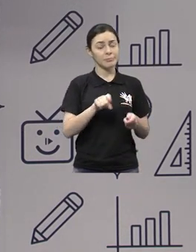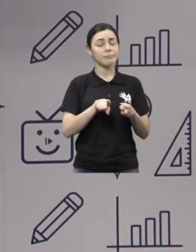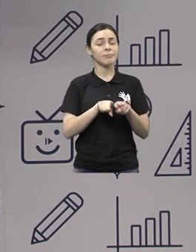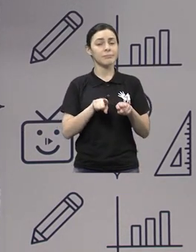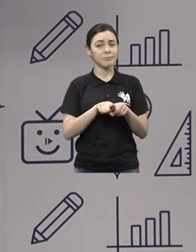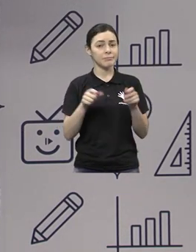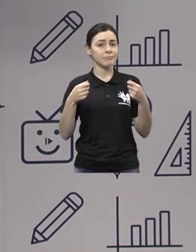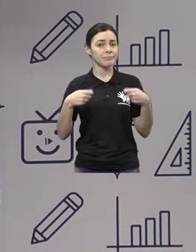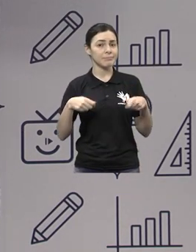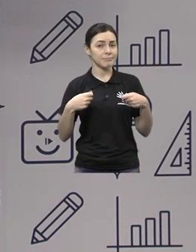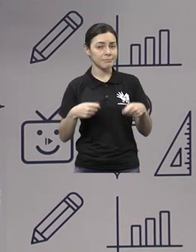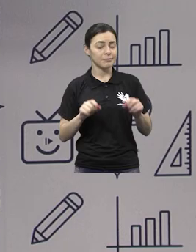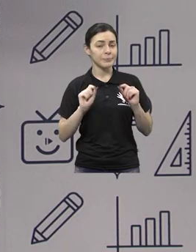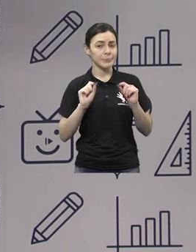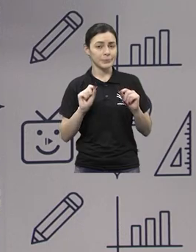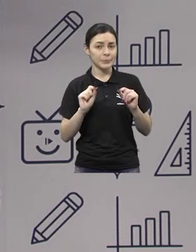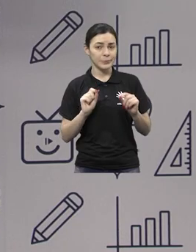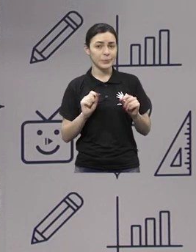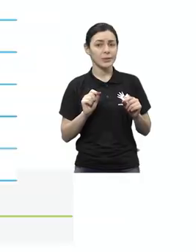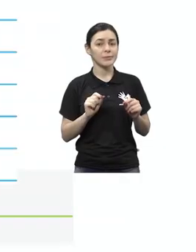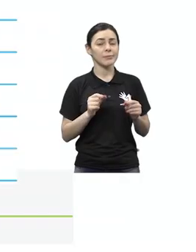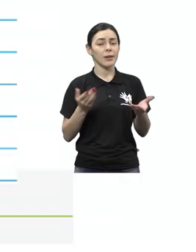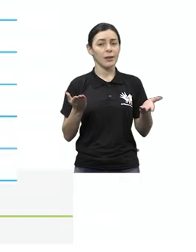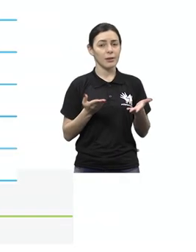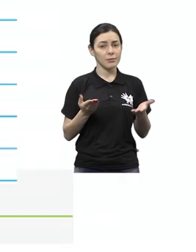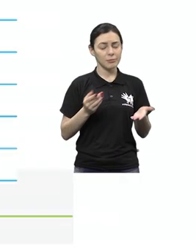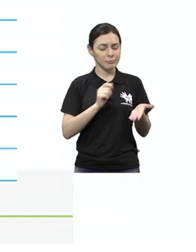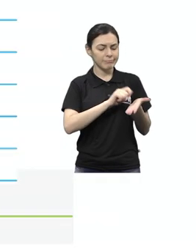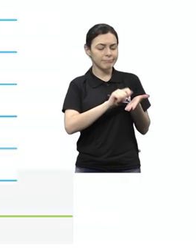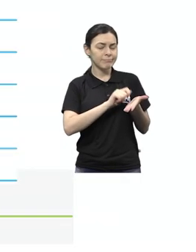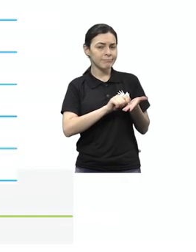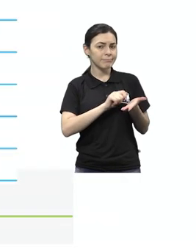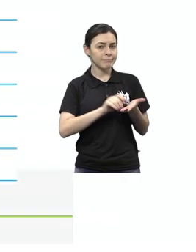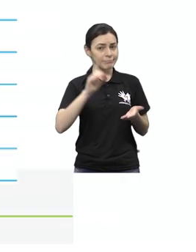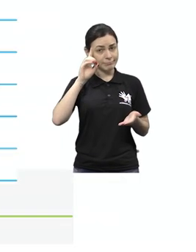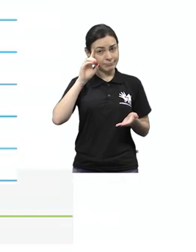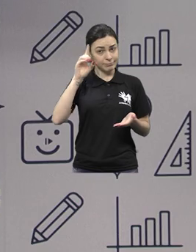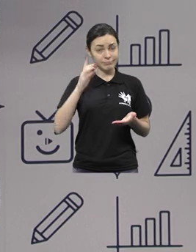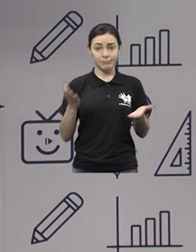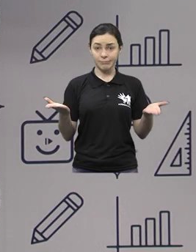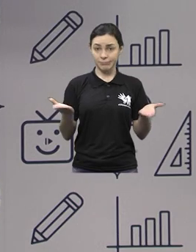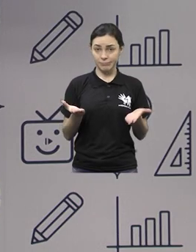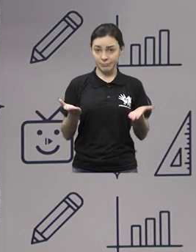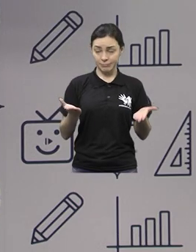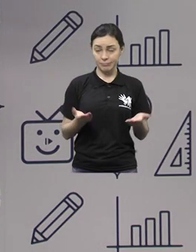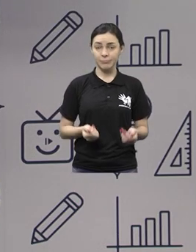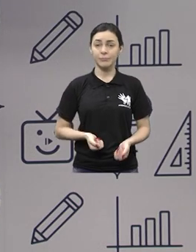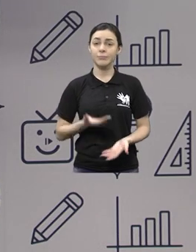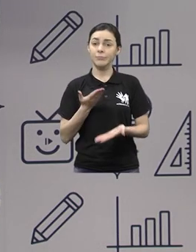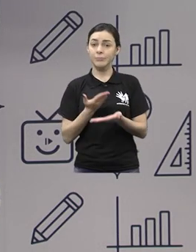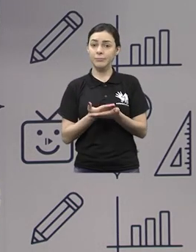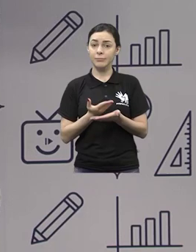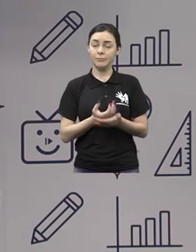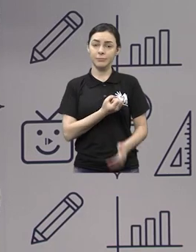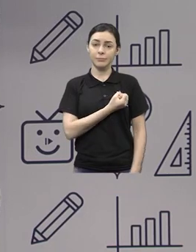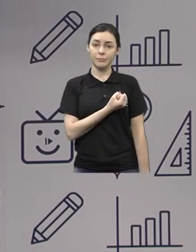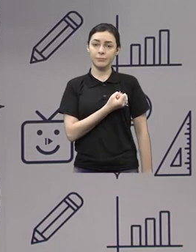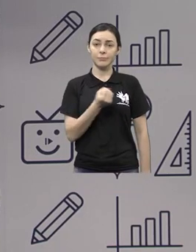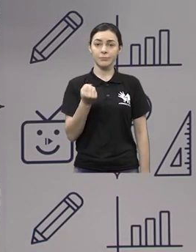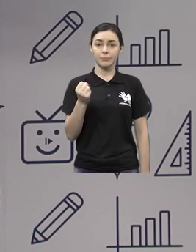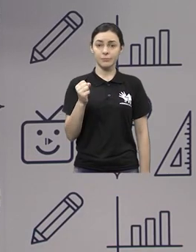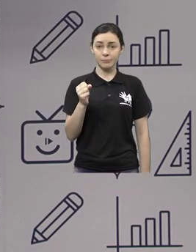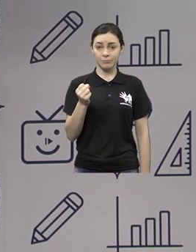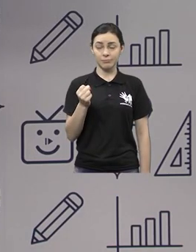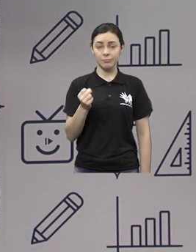a nossa borracha, que se caso nós precisarmos, para que nós possamos registrar a data de hoje, a